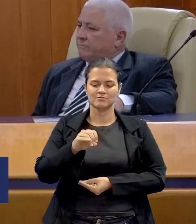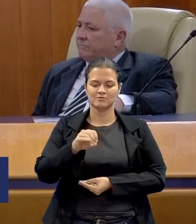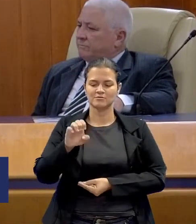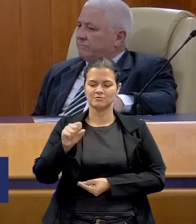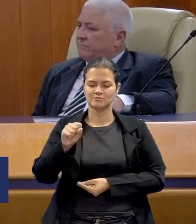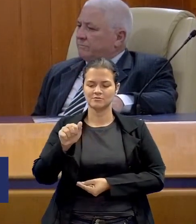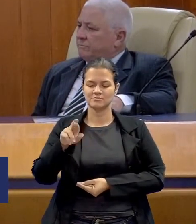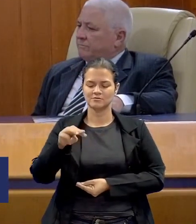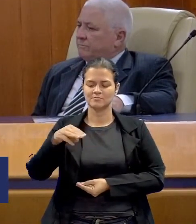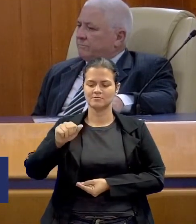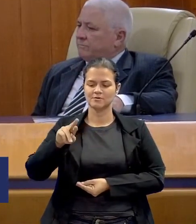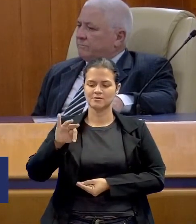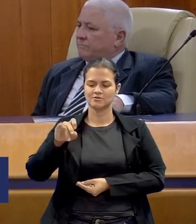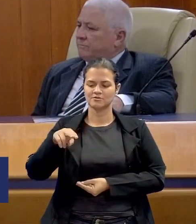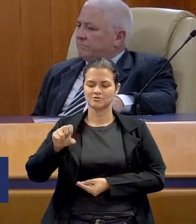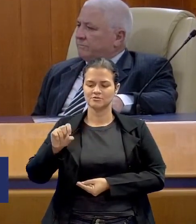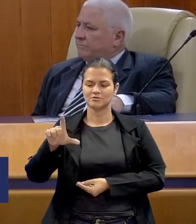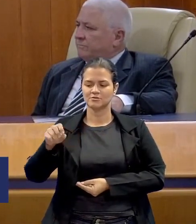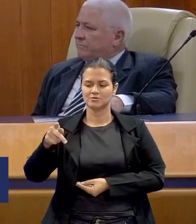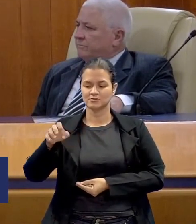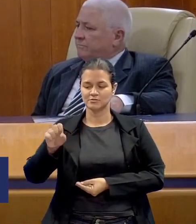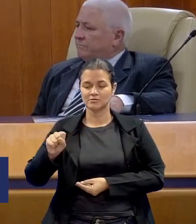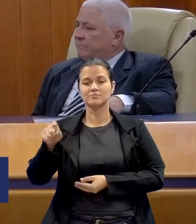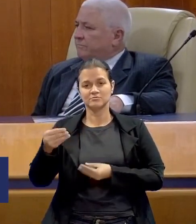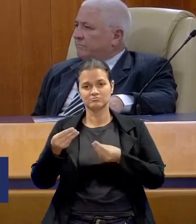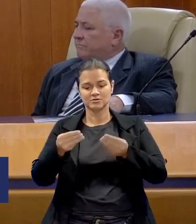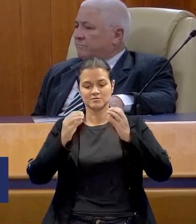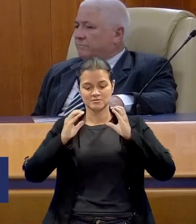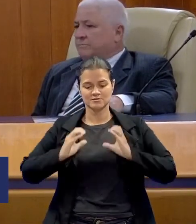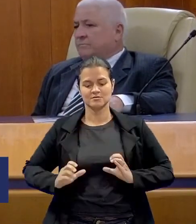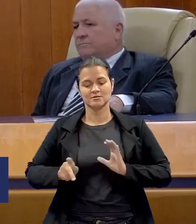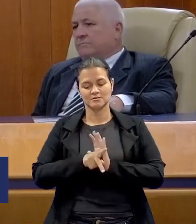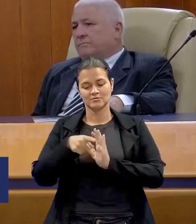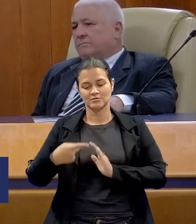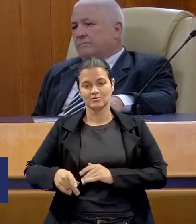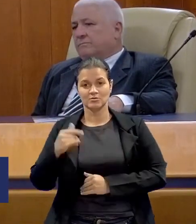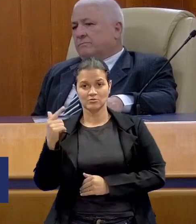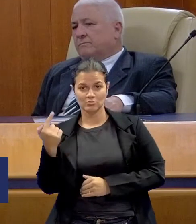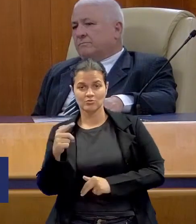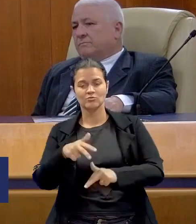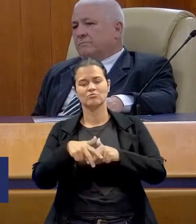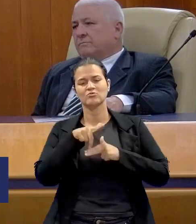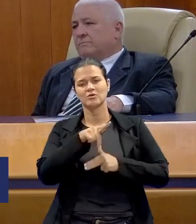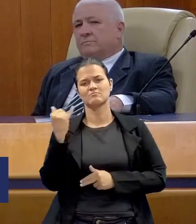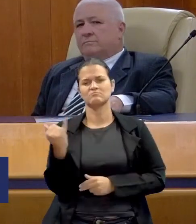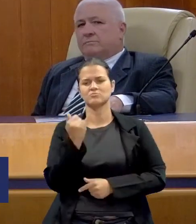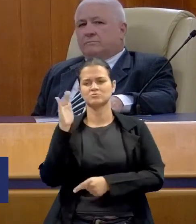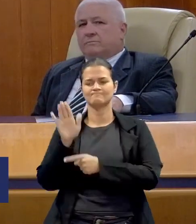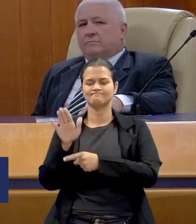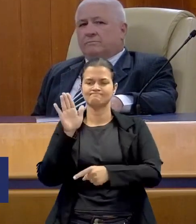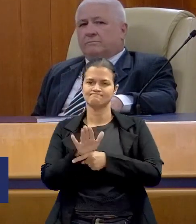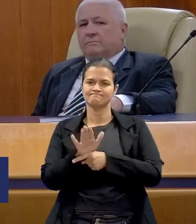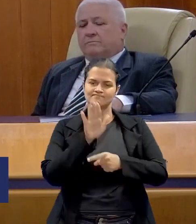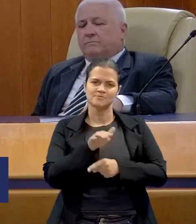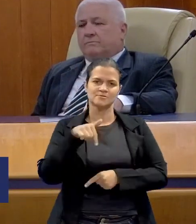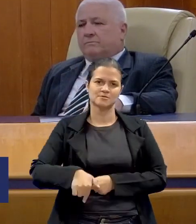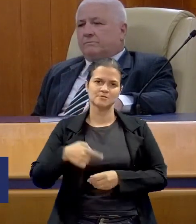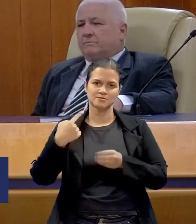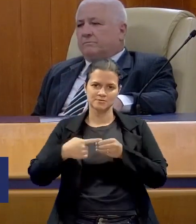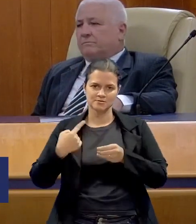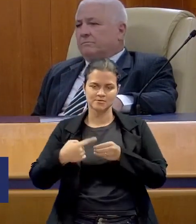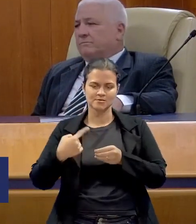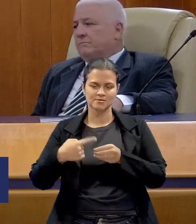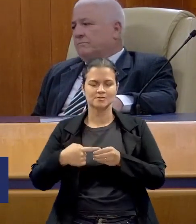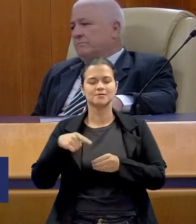cidadão goianiense pela relevante serviço prestado ao município. Projeto decreto legislativo